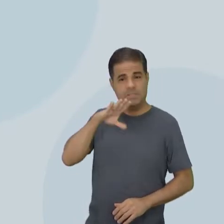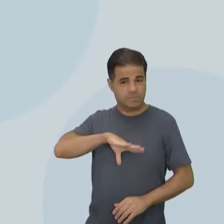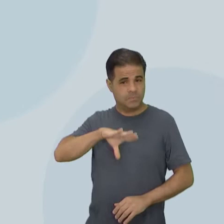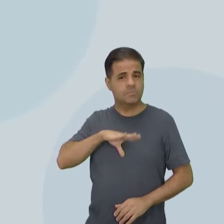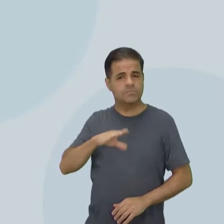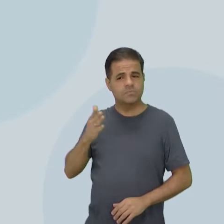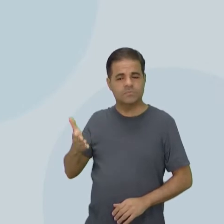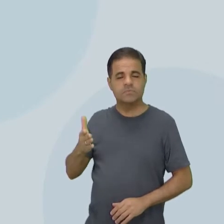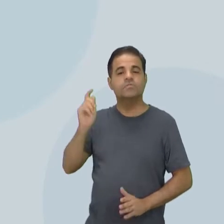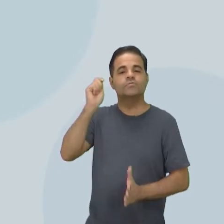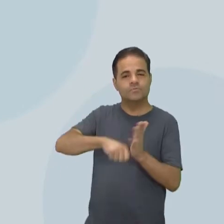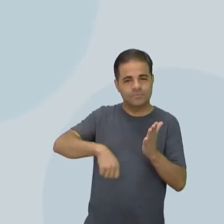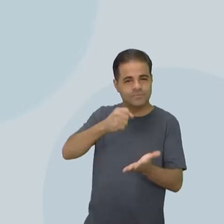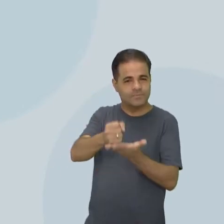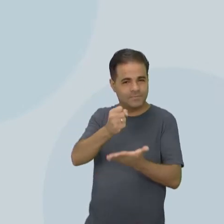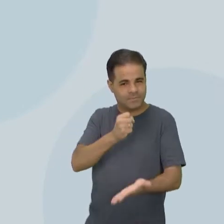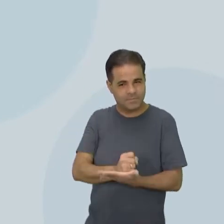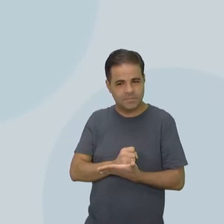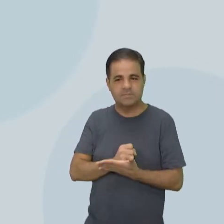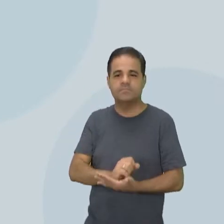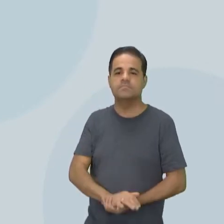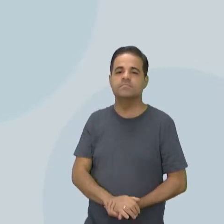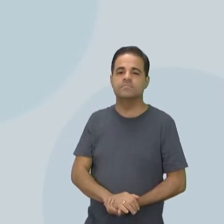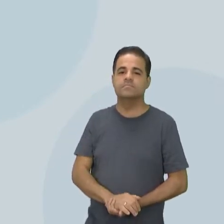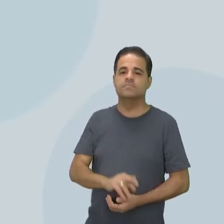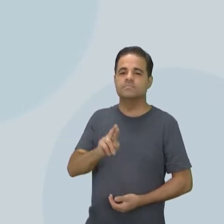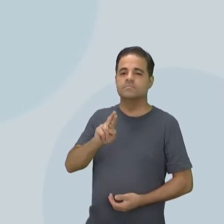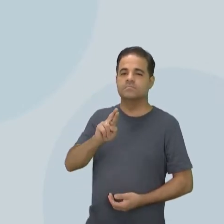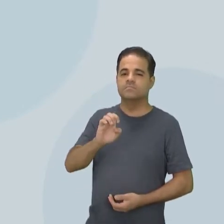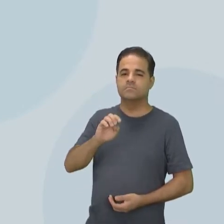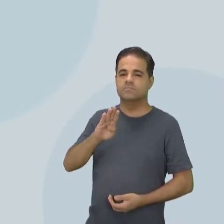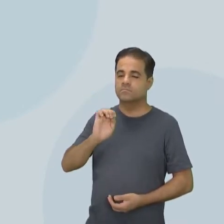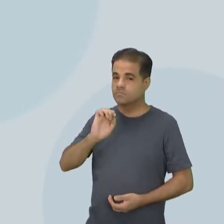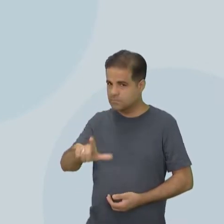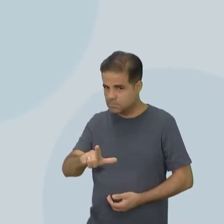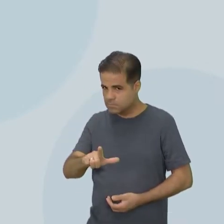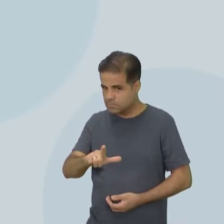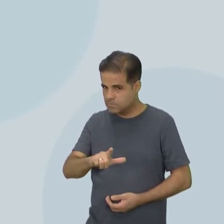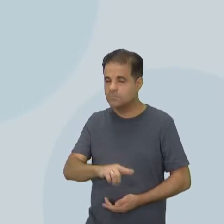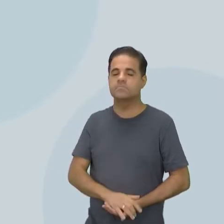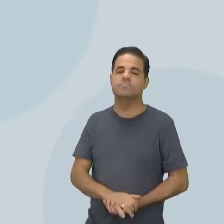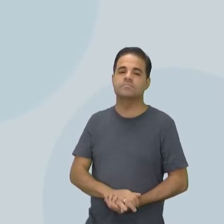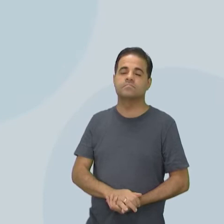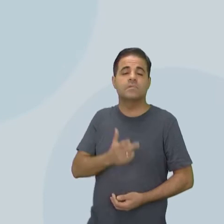né? Contrato. Rebel. Não.